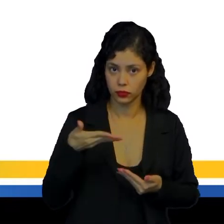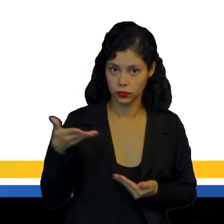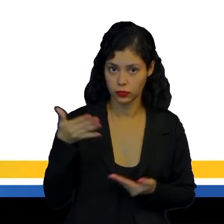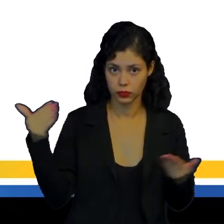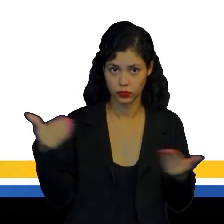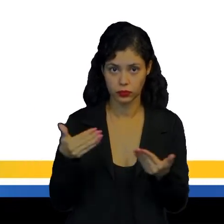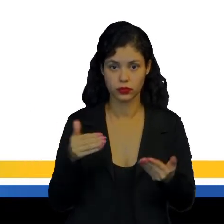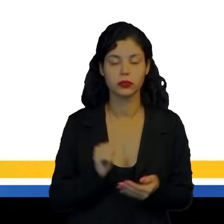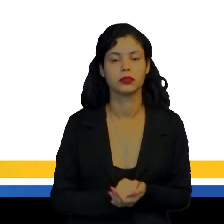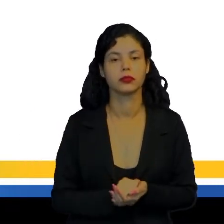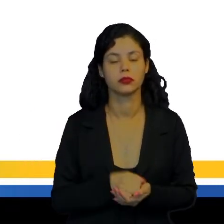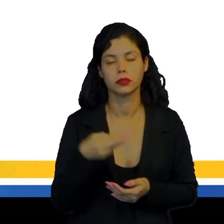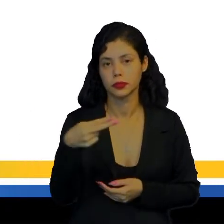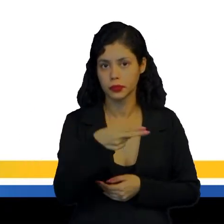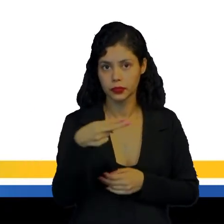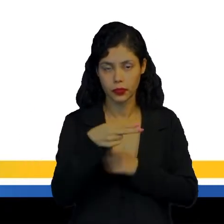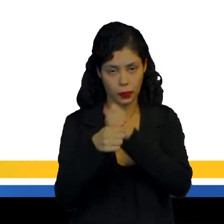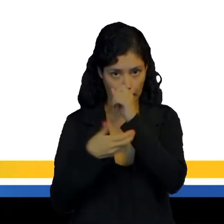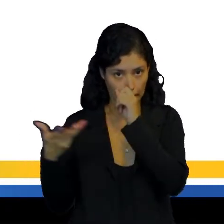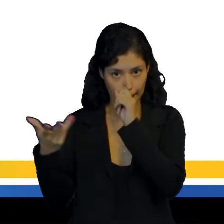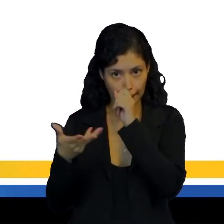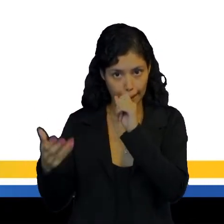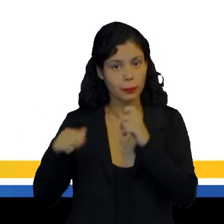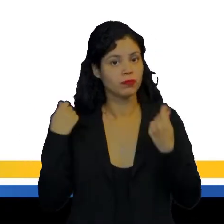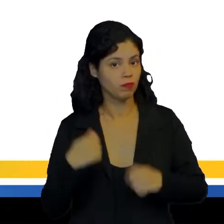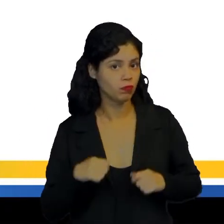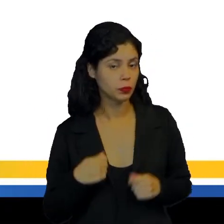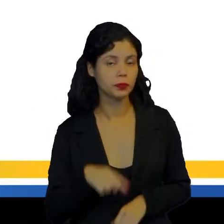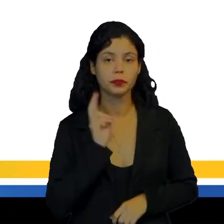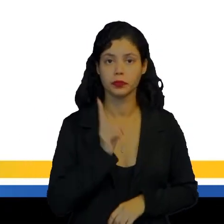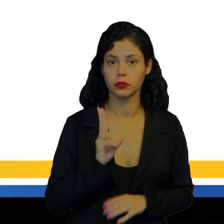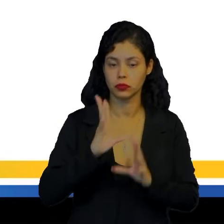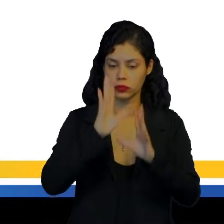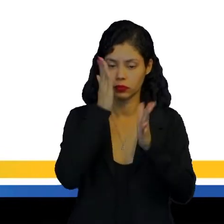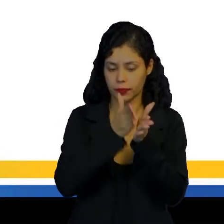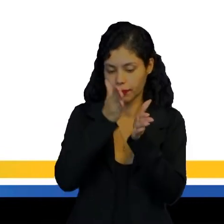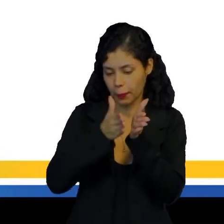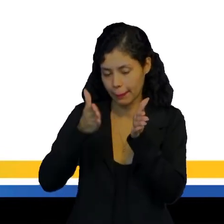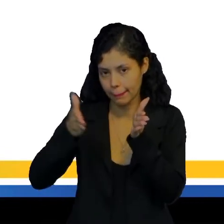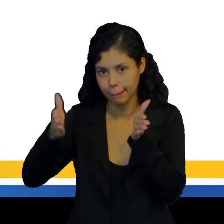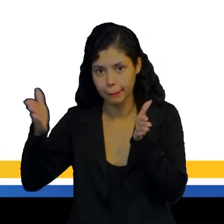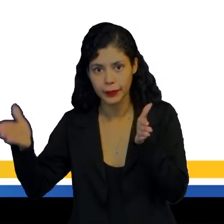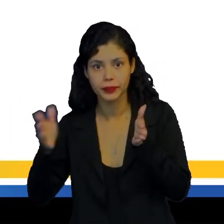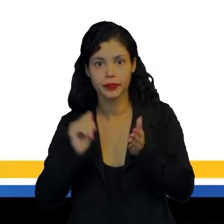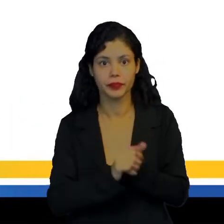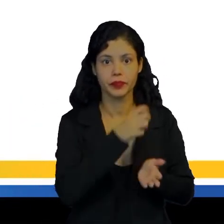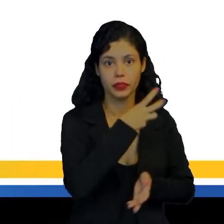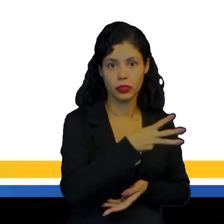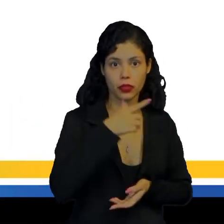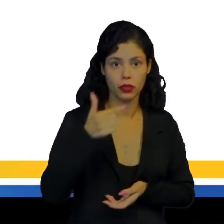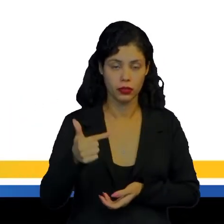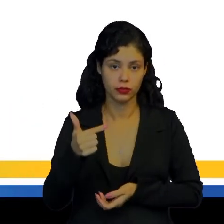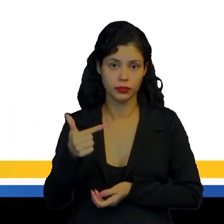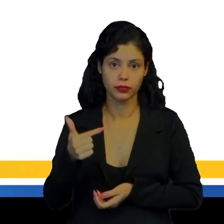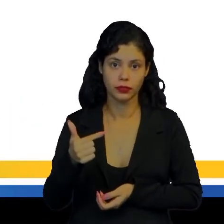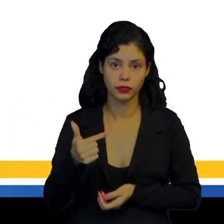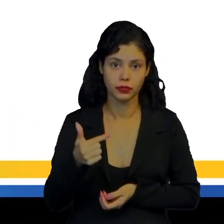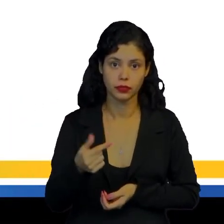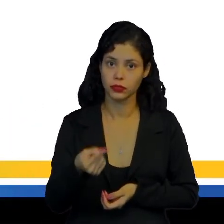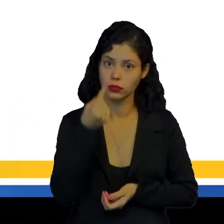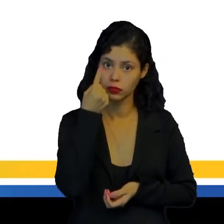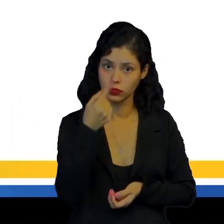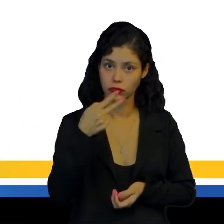ali. Então, para igualar as bases, é necessário decompor o 32 em